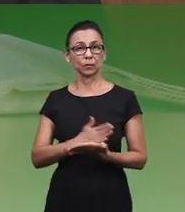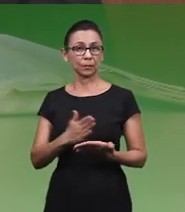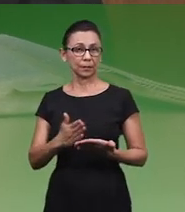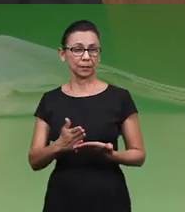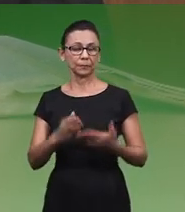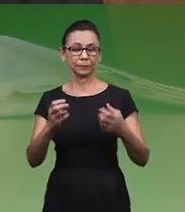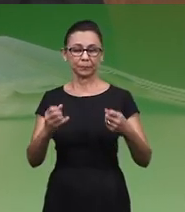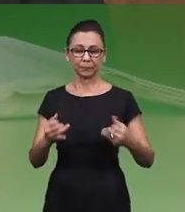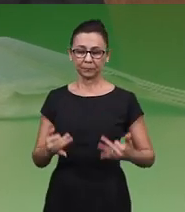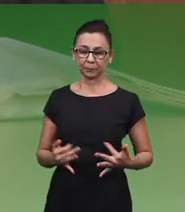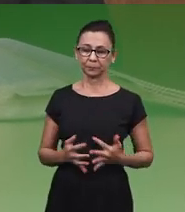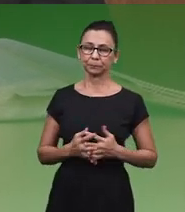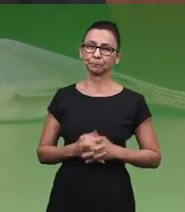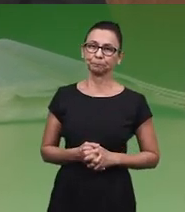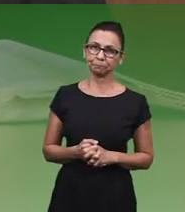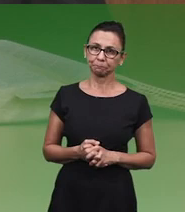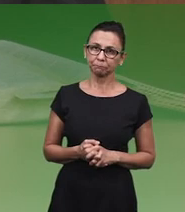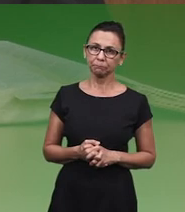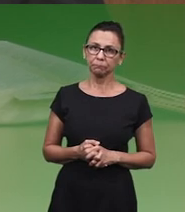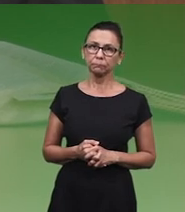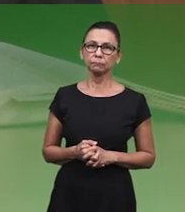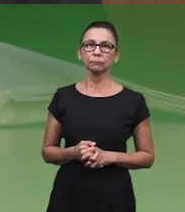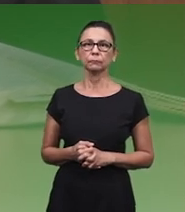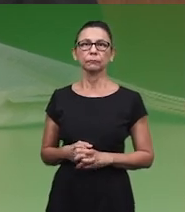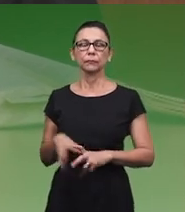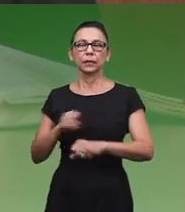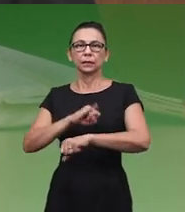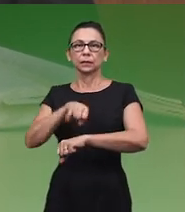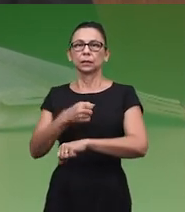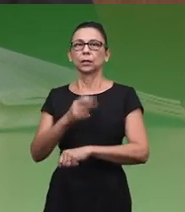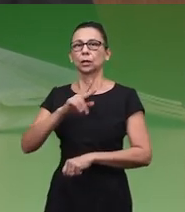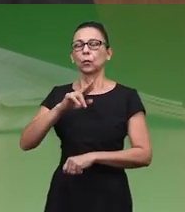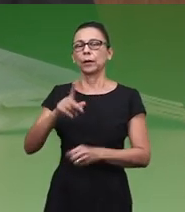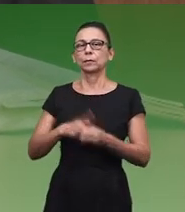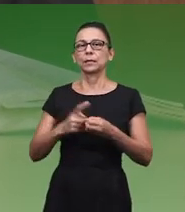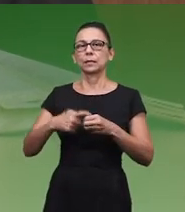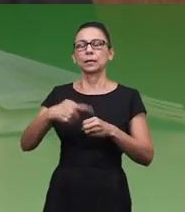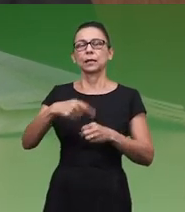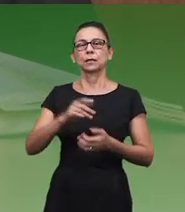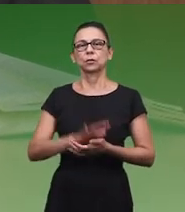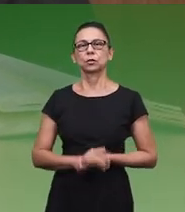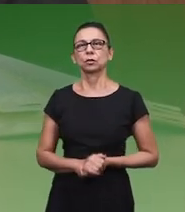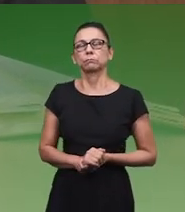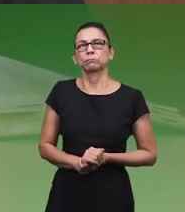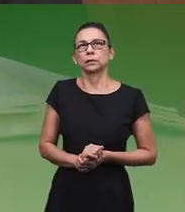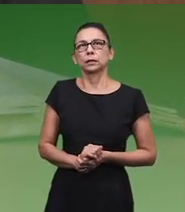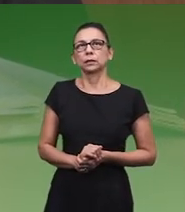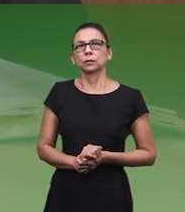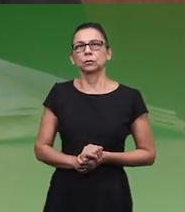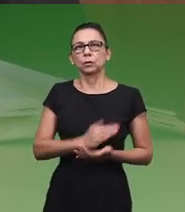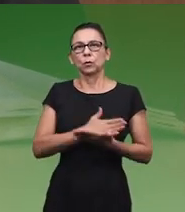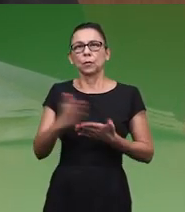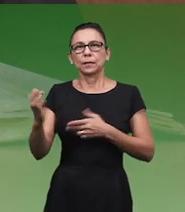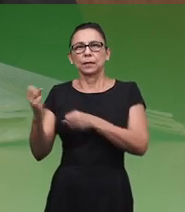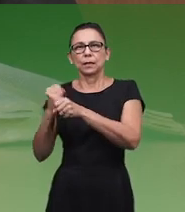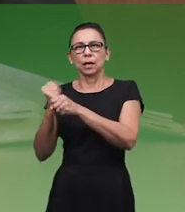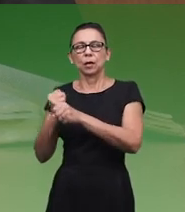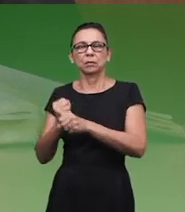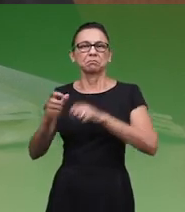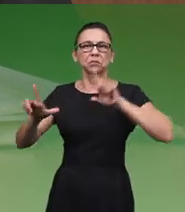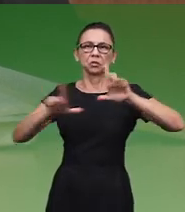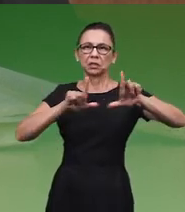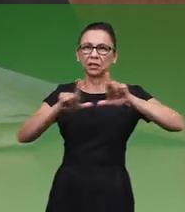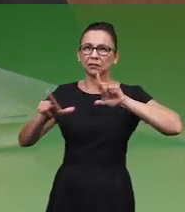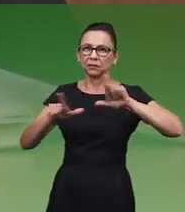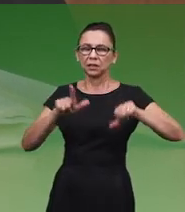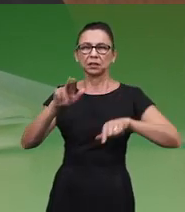Inicialmente, Jerusalém não era uma cidade dos patriarcas, não era uma cidade dos levitas,